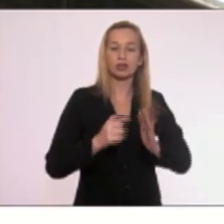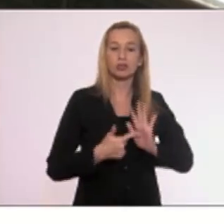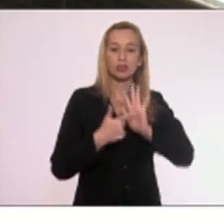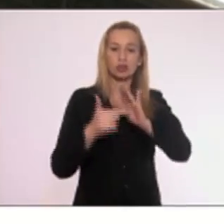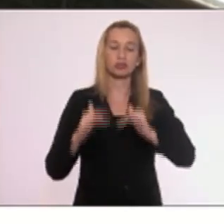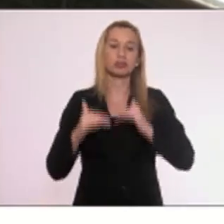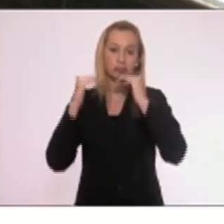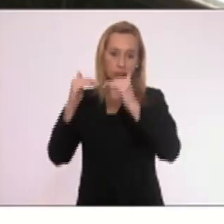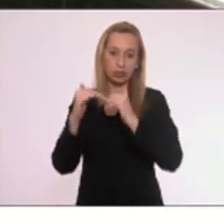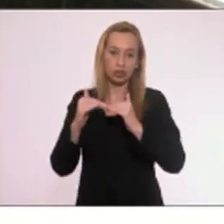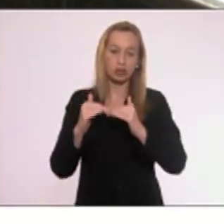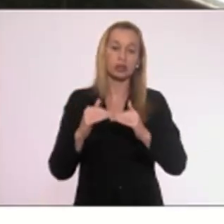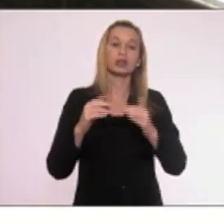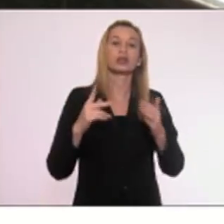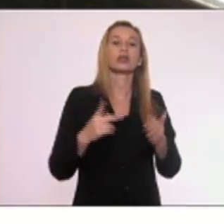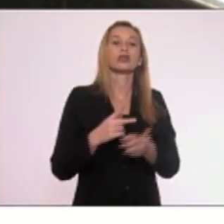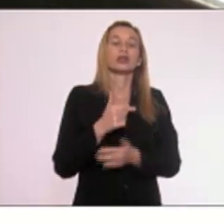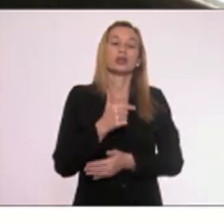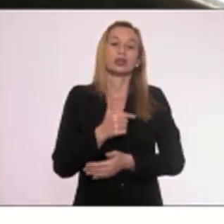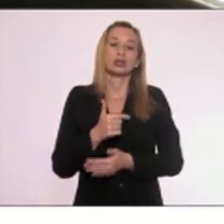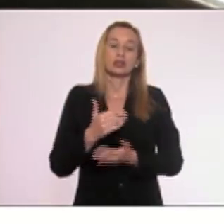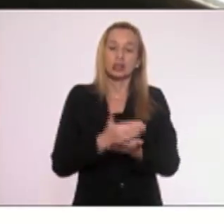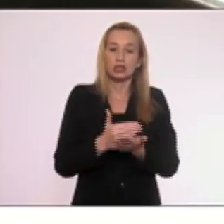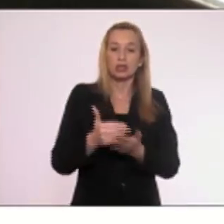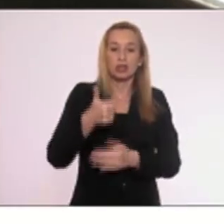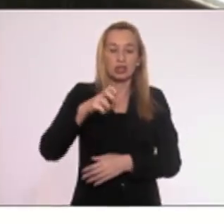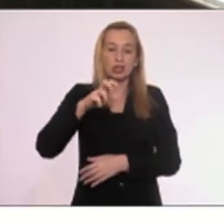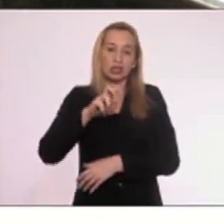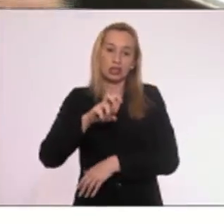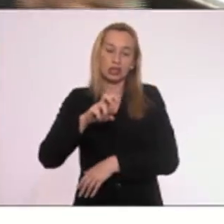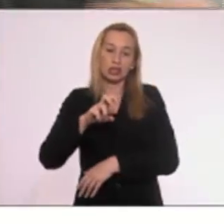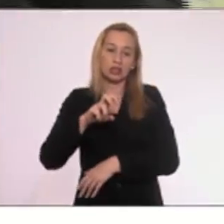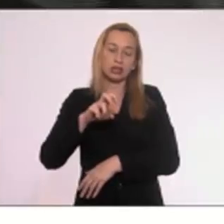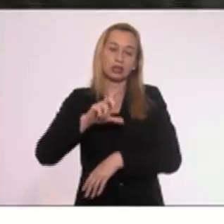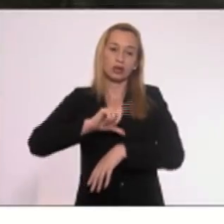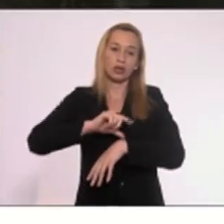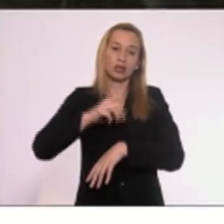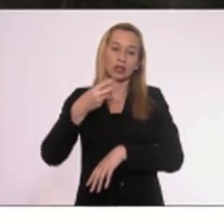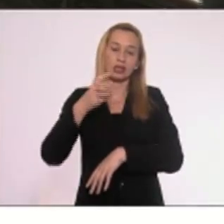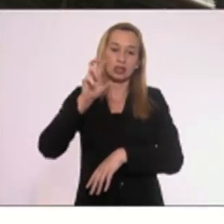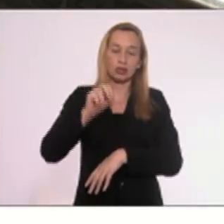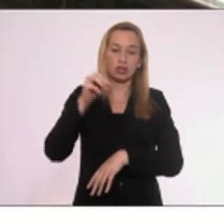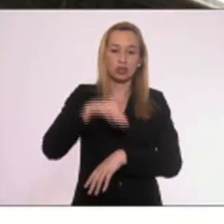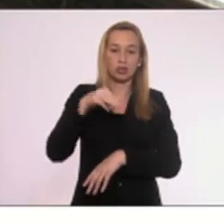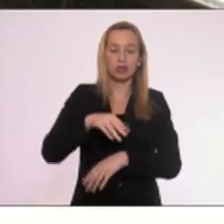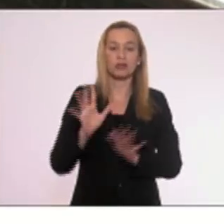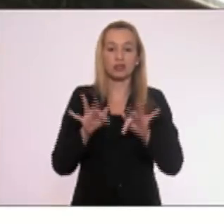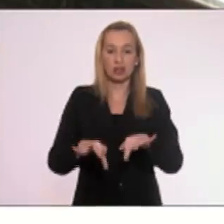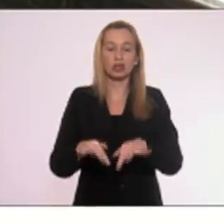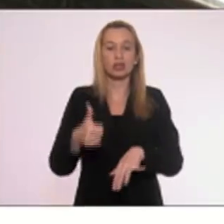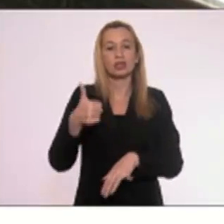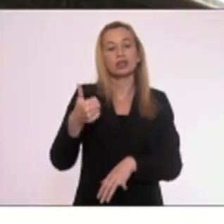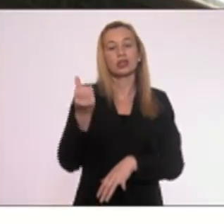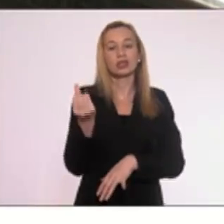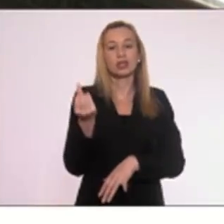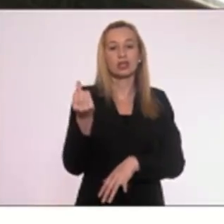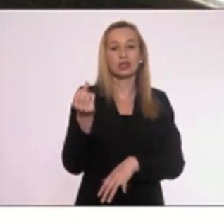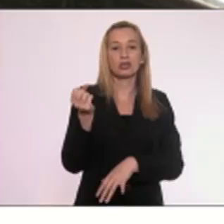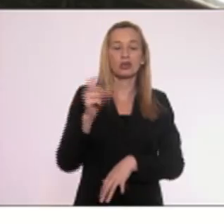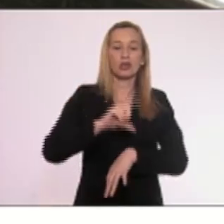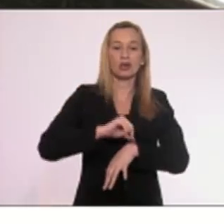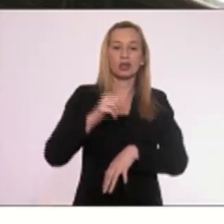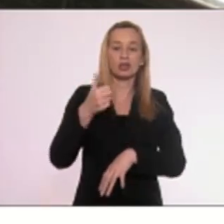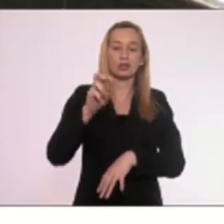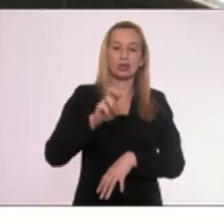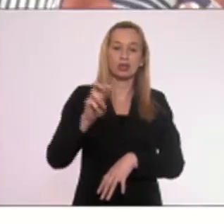na 16ª sessão extraordinária, que iniciada às 15h50, encerrou-se às